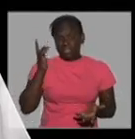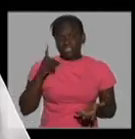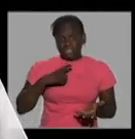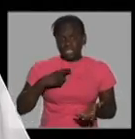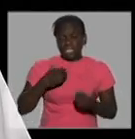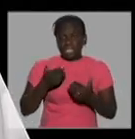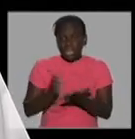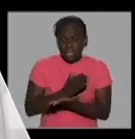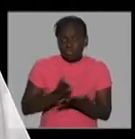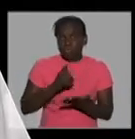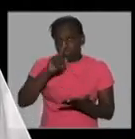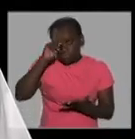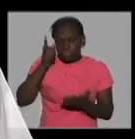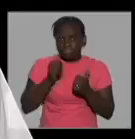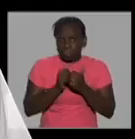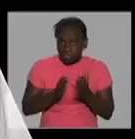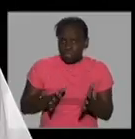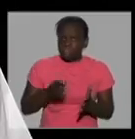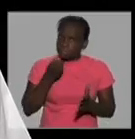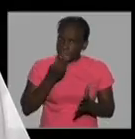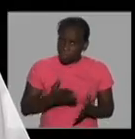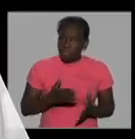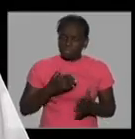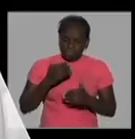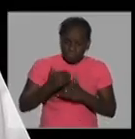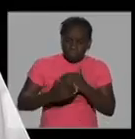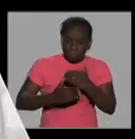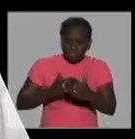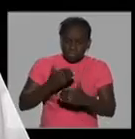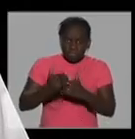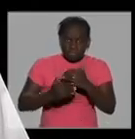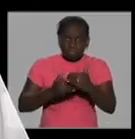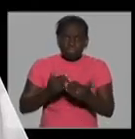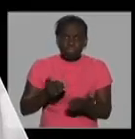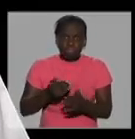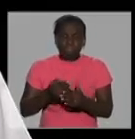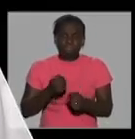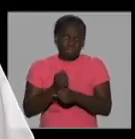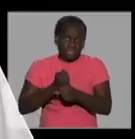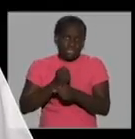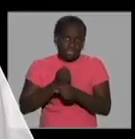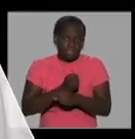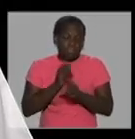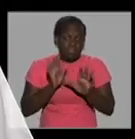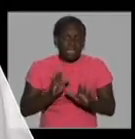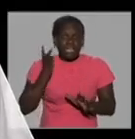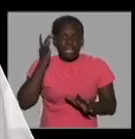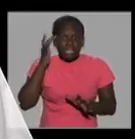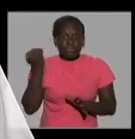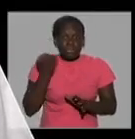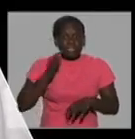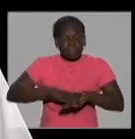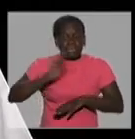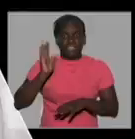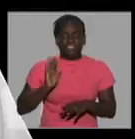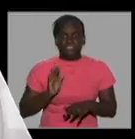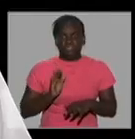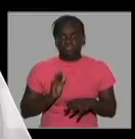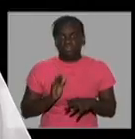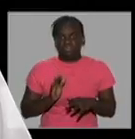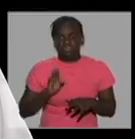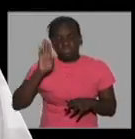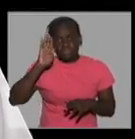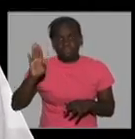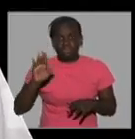gente teve algumas iniciativas interessantes, né, ao longo desse período de crescimento, só que eu acho que é importante fazer mais, né,